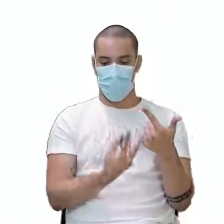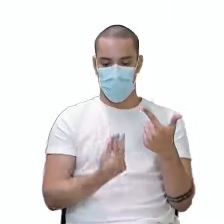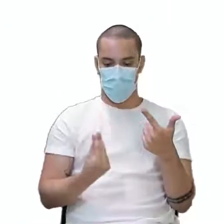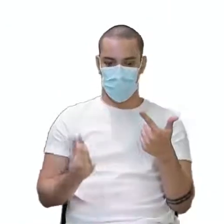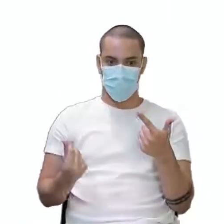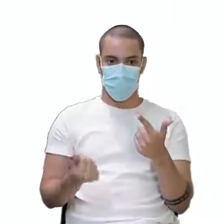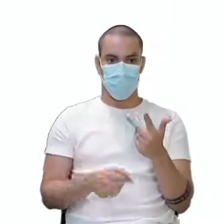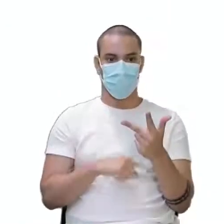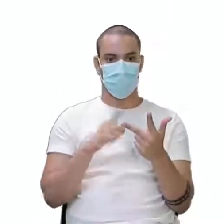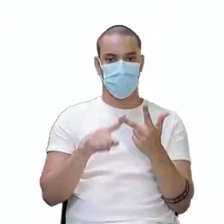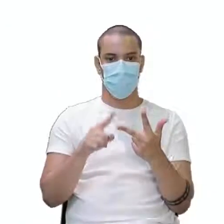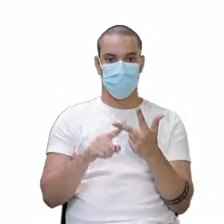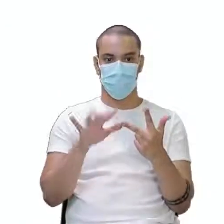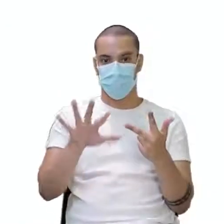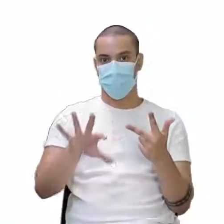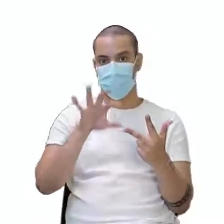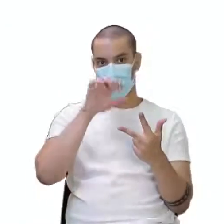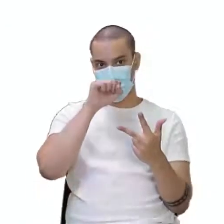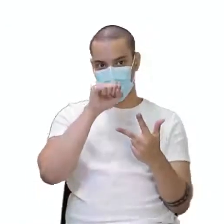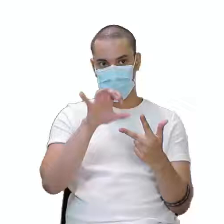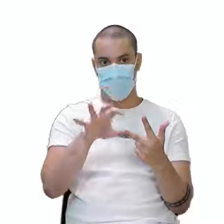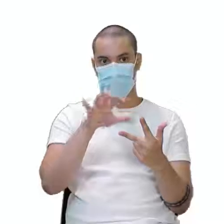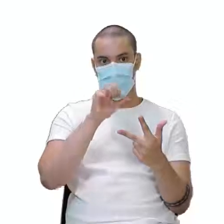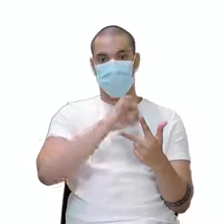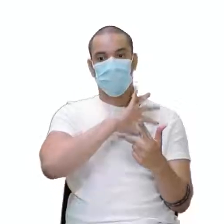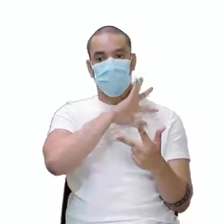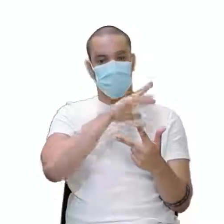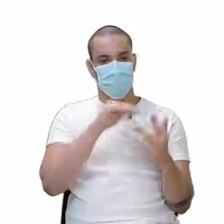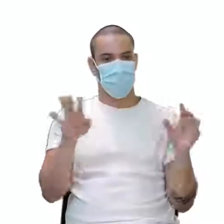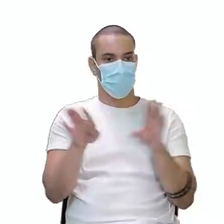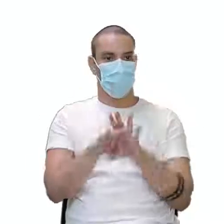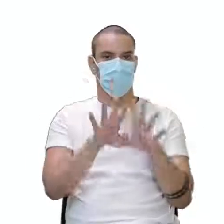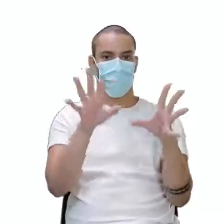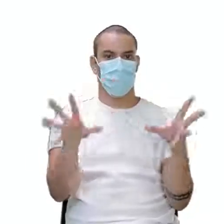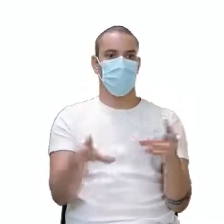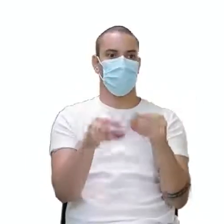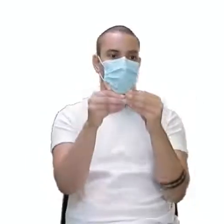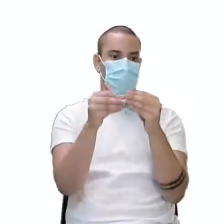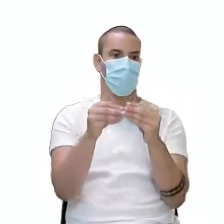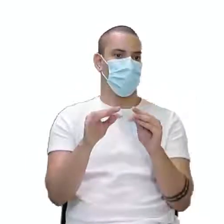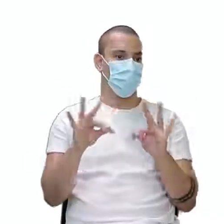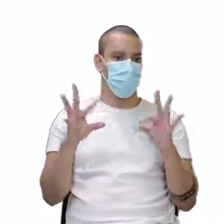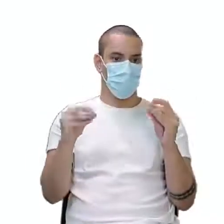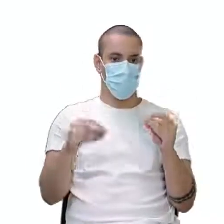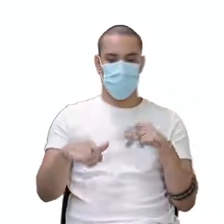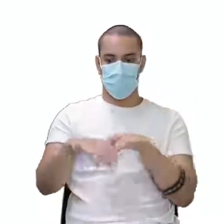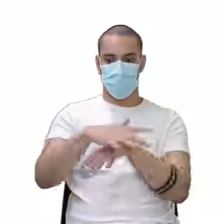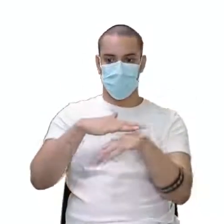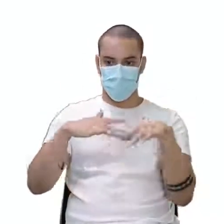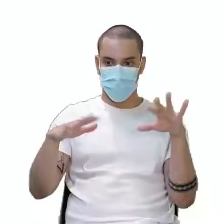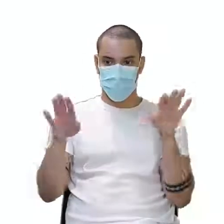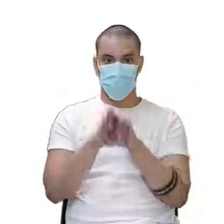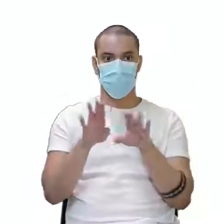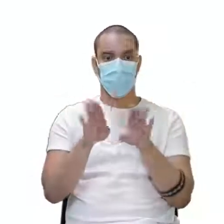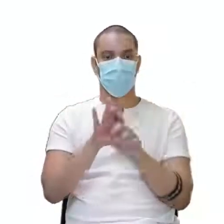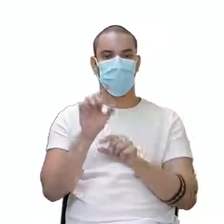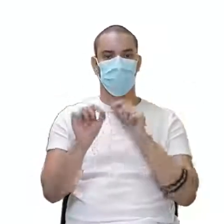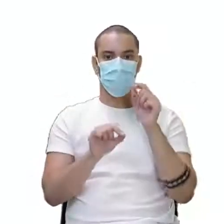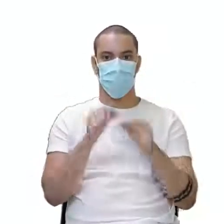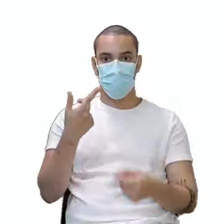decomposição e também a respiração animal, que vai estar colaborando com todo esse fluxo e